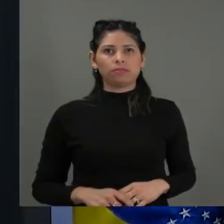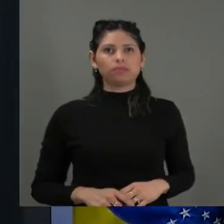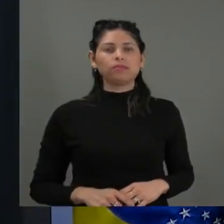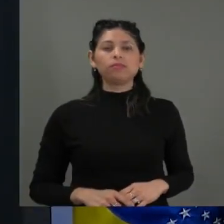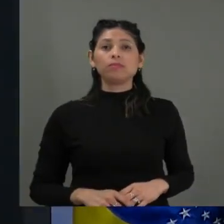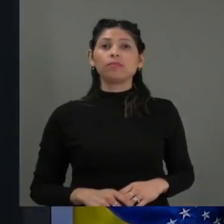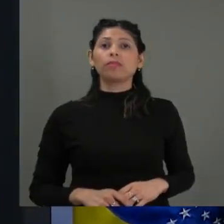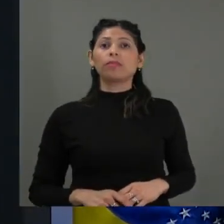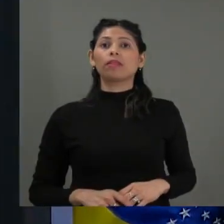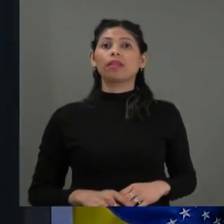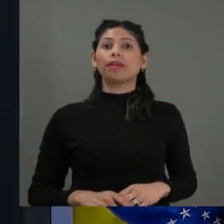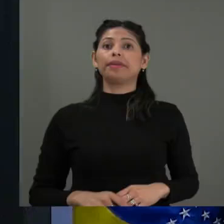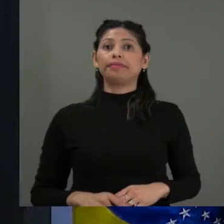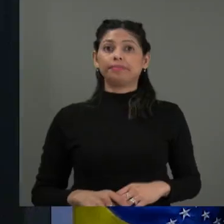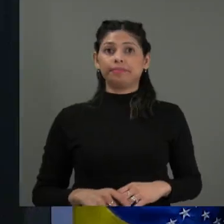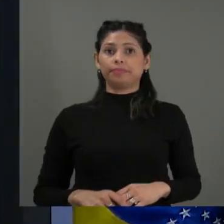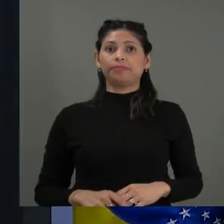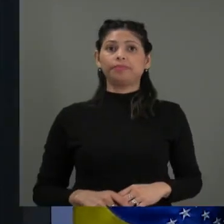A faixa de Gaza